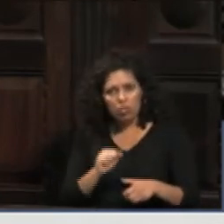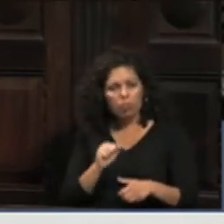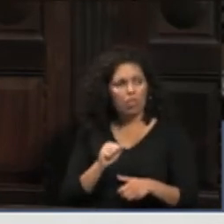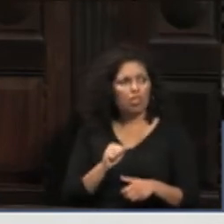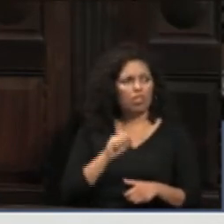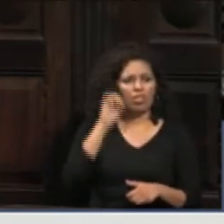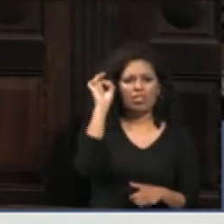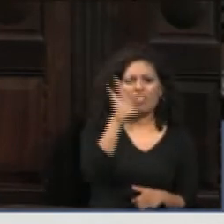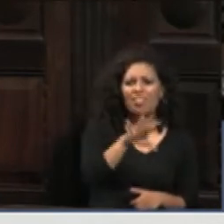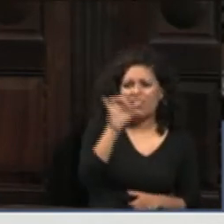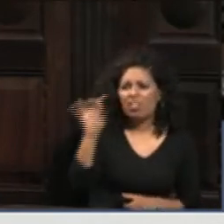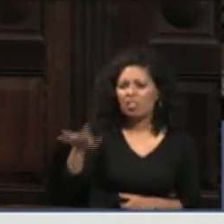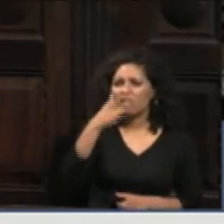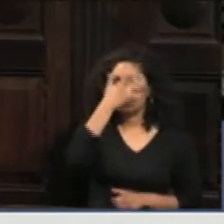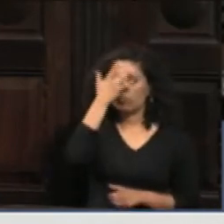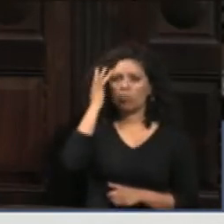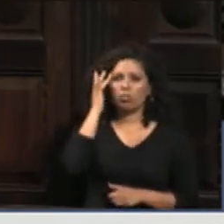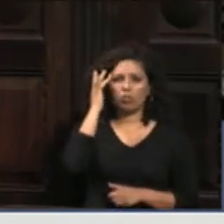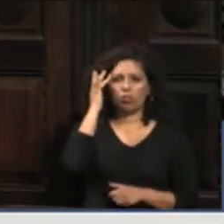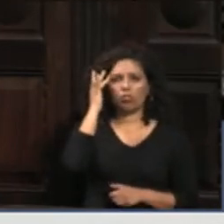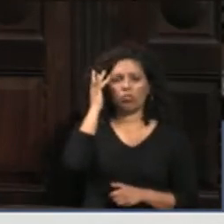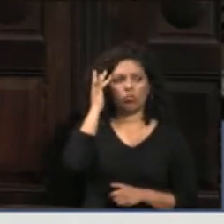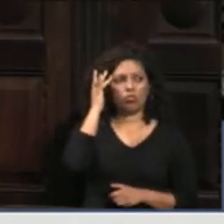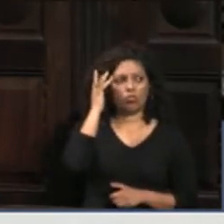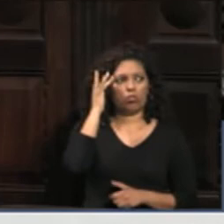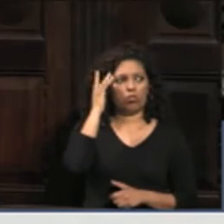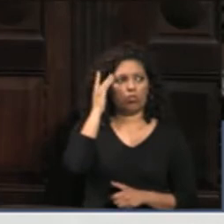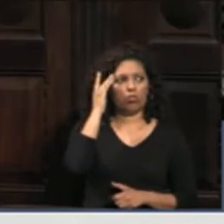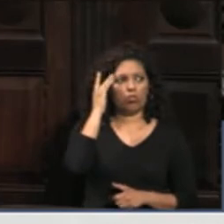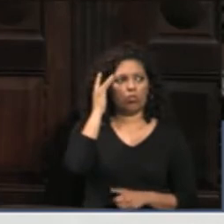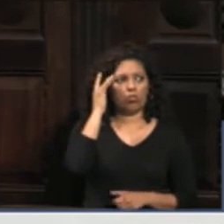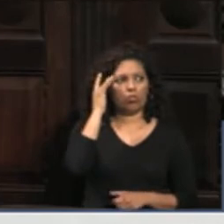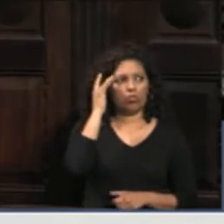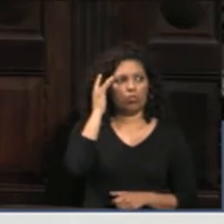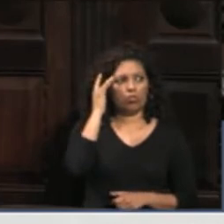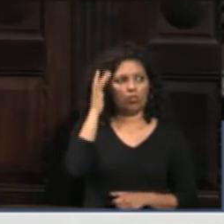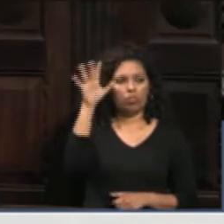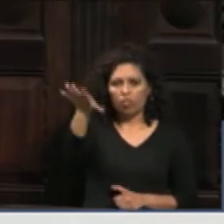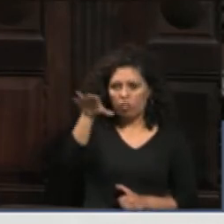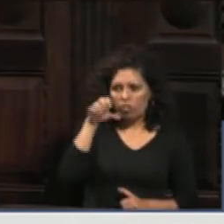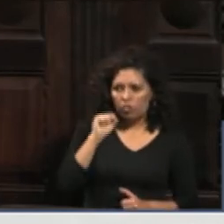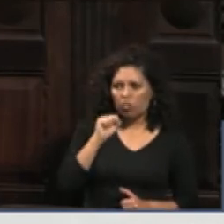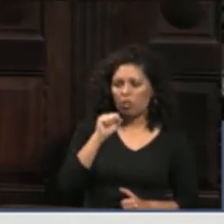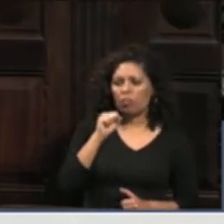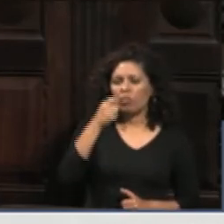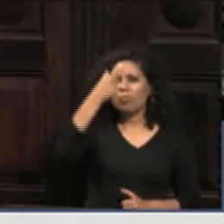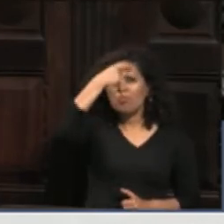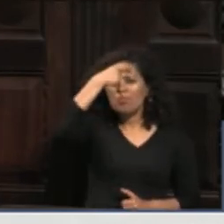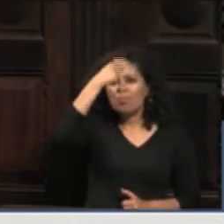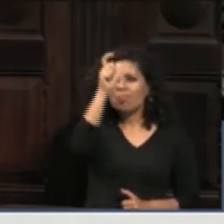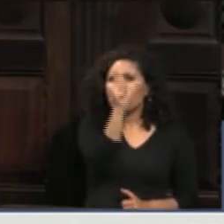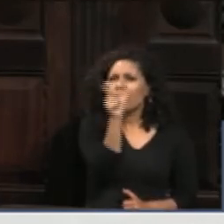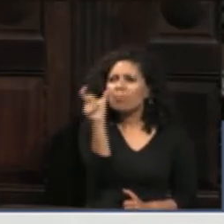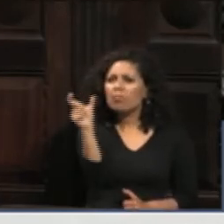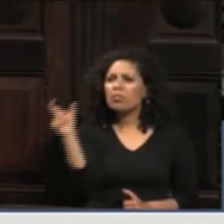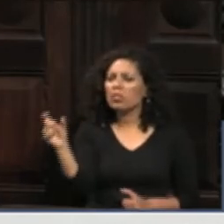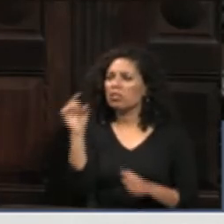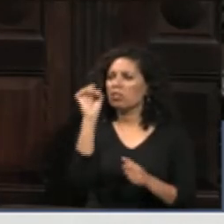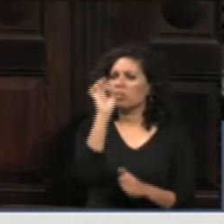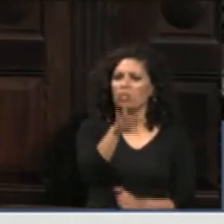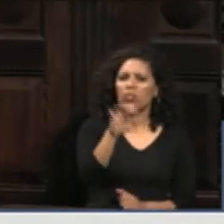chamar, cada um de nós, chamar os nossos pensamentos a uma reflexão,